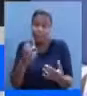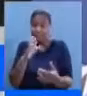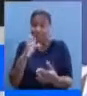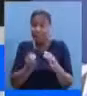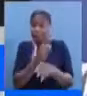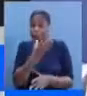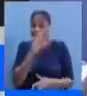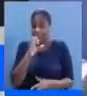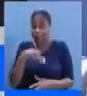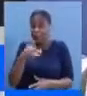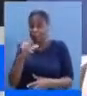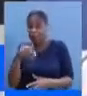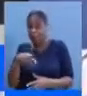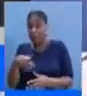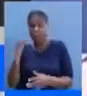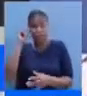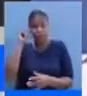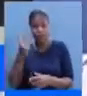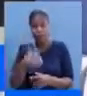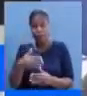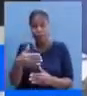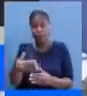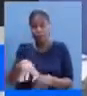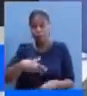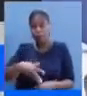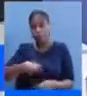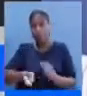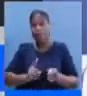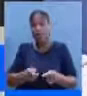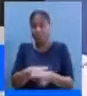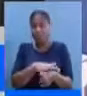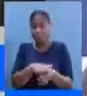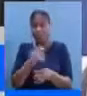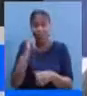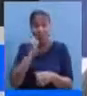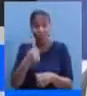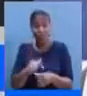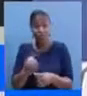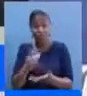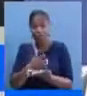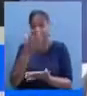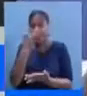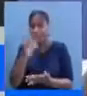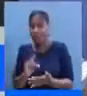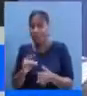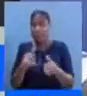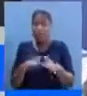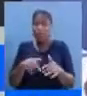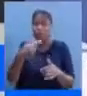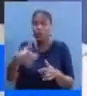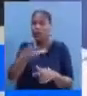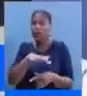muito importante para o futuro. E, né, num mundo em que há situações tão graves, não apenas em África, mas noutras